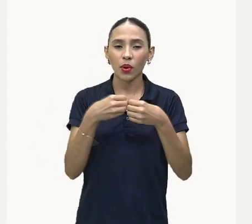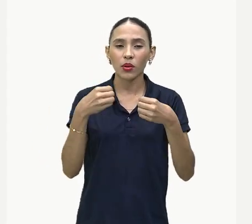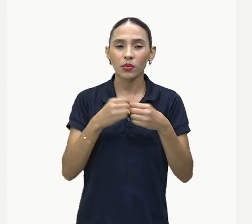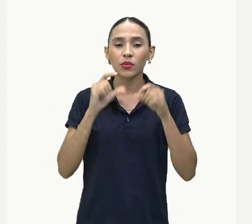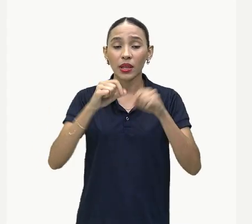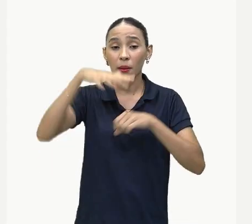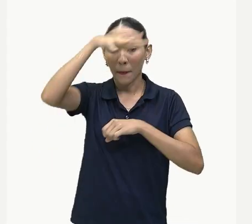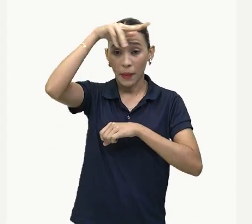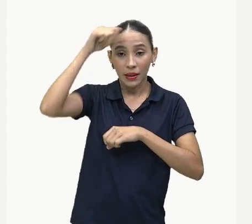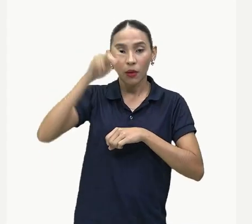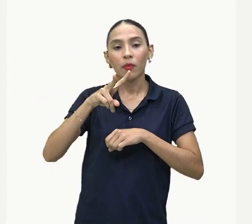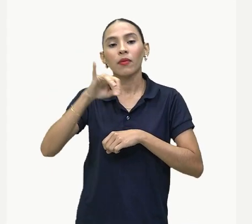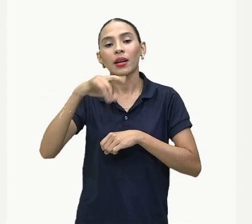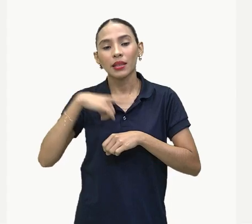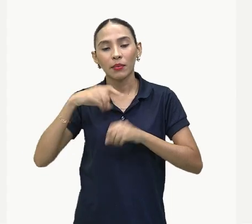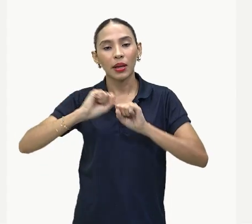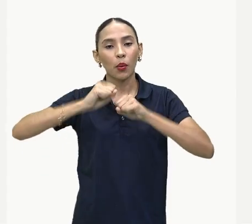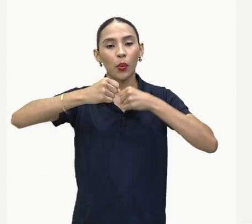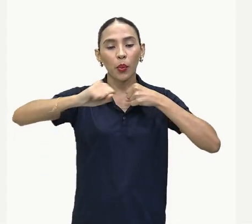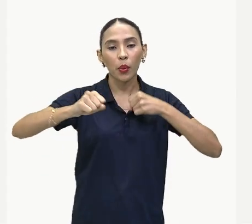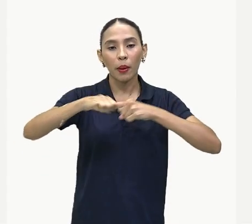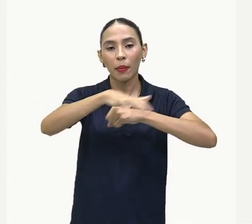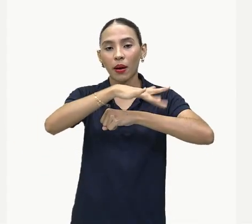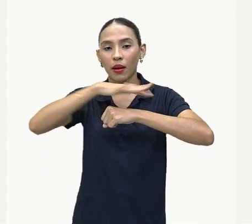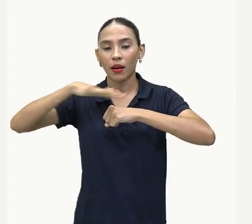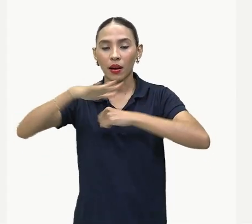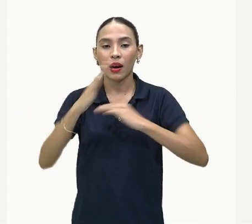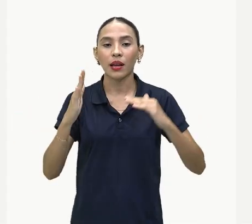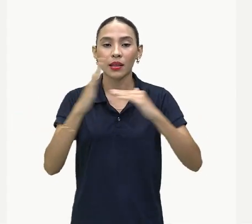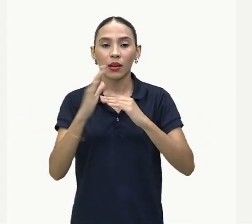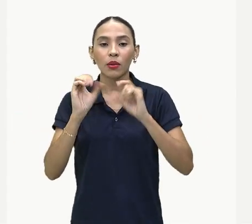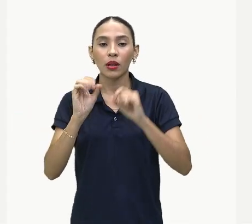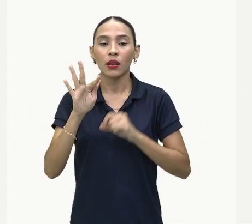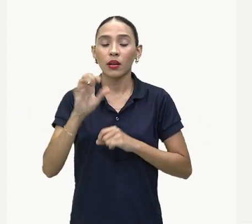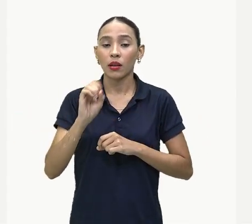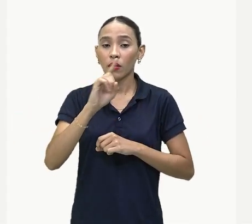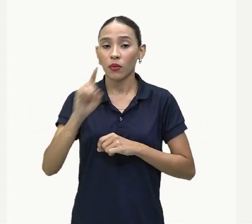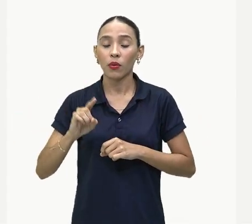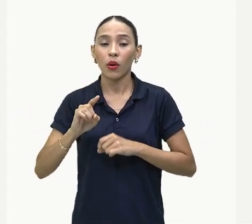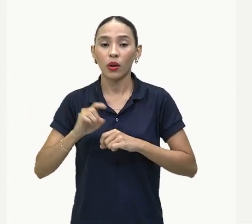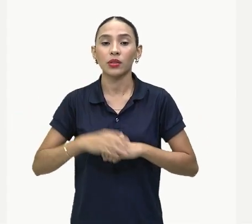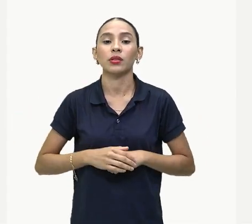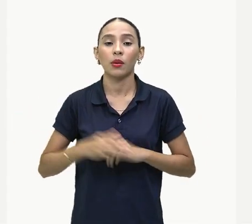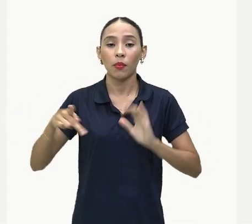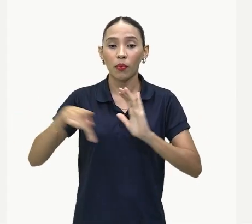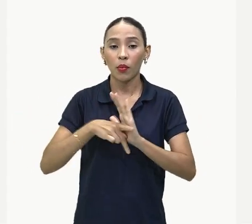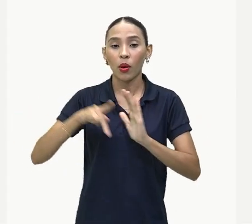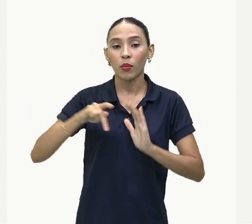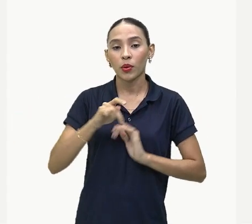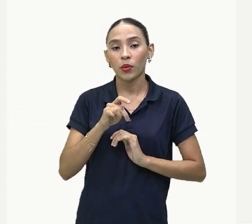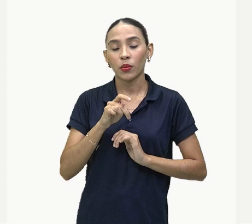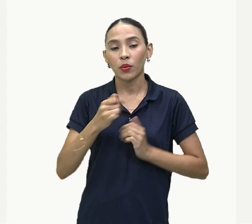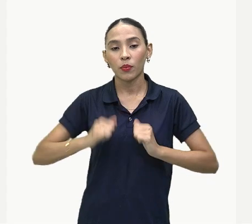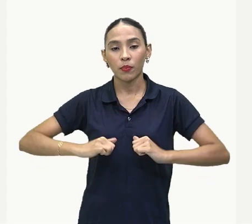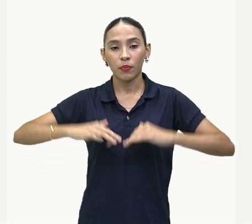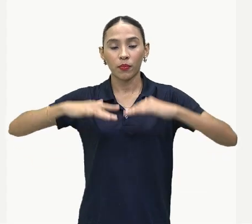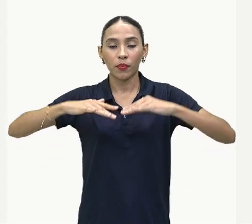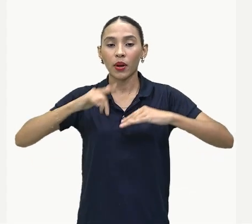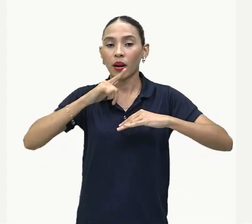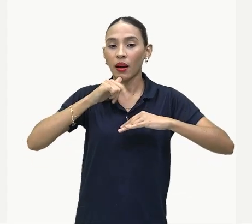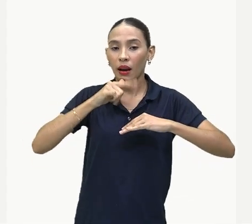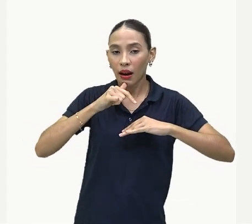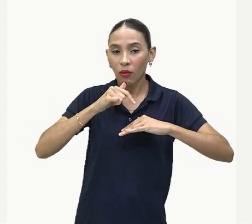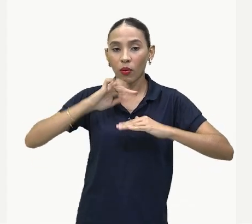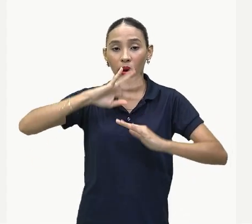de Manaus, mas ele vai se estender até próximo à foz do rio Amazonas.